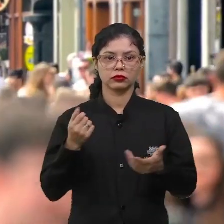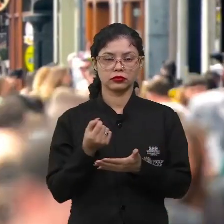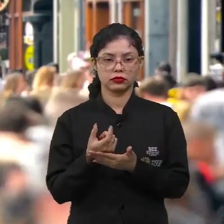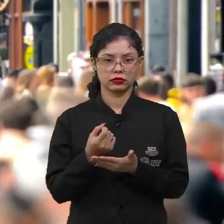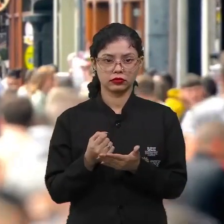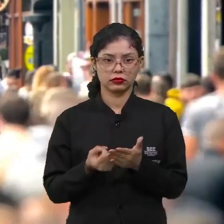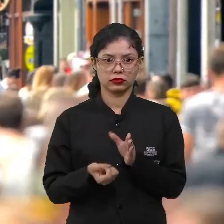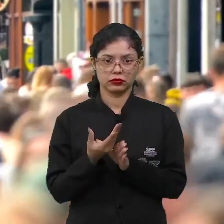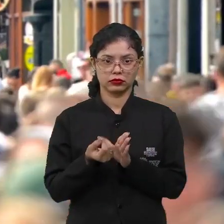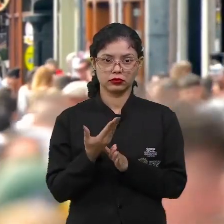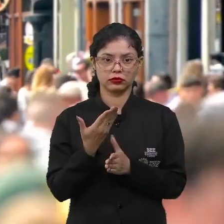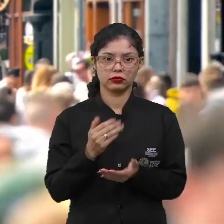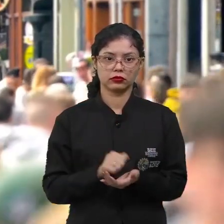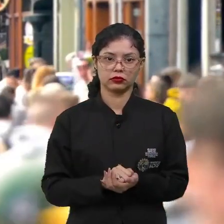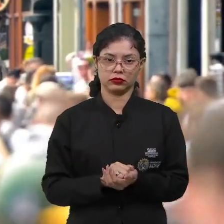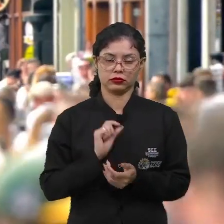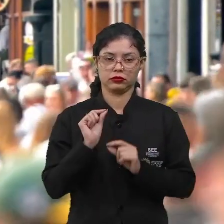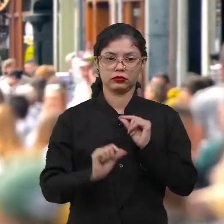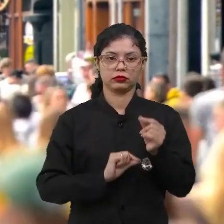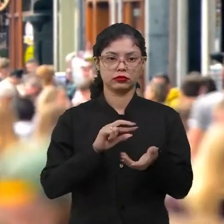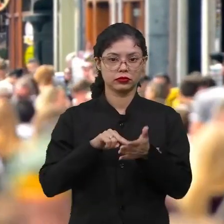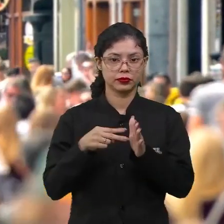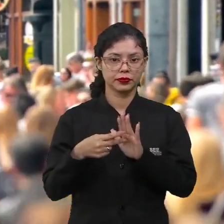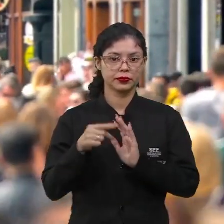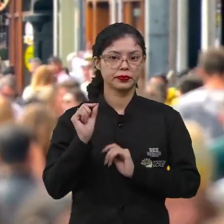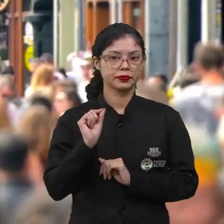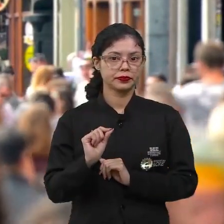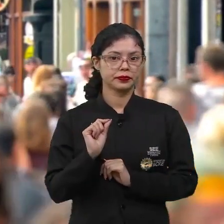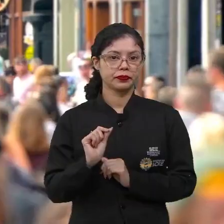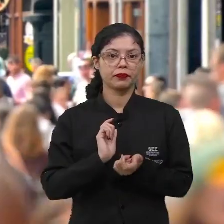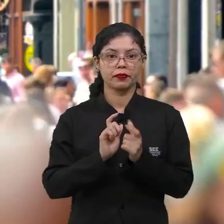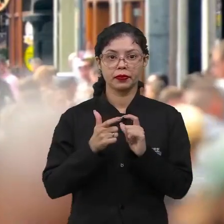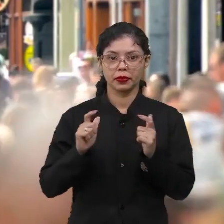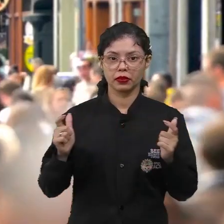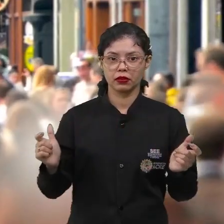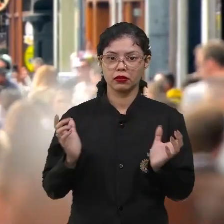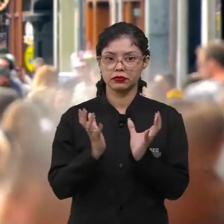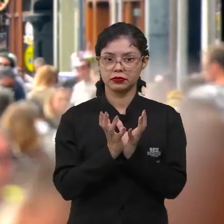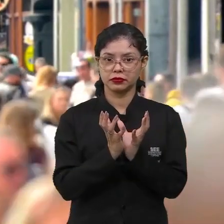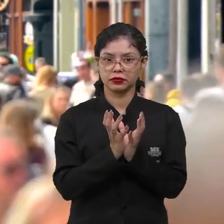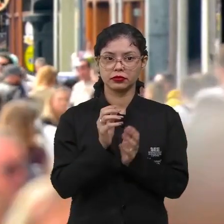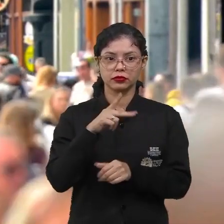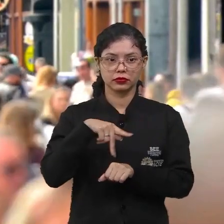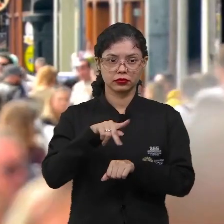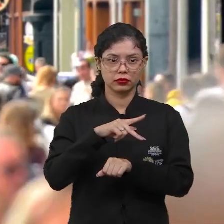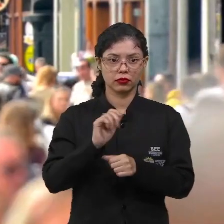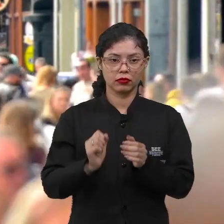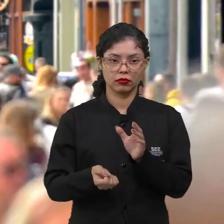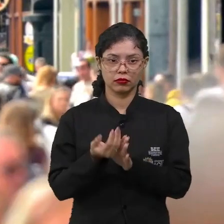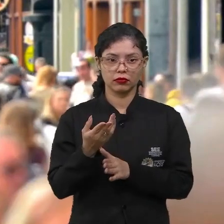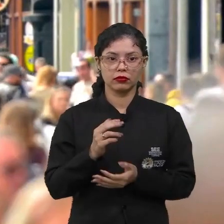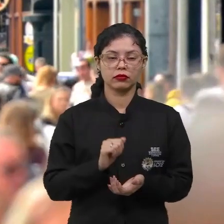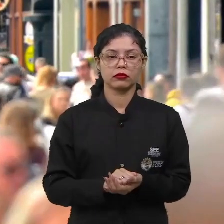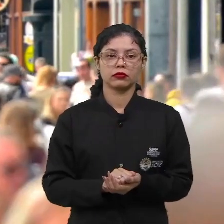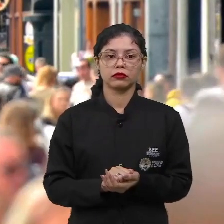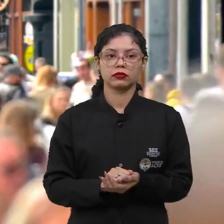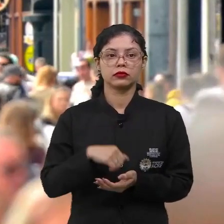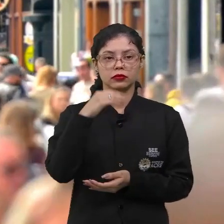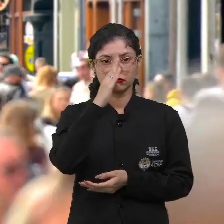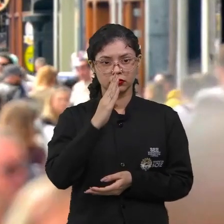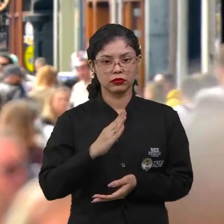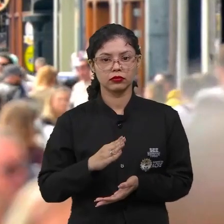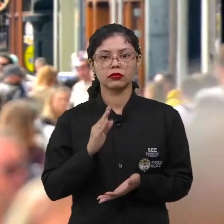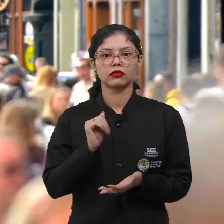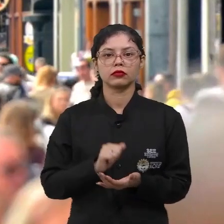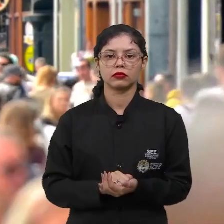consumo. O que isso quer dizer? O crescimento da classe média em países emergentes, como é o caso do